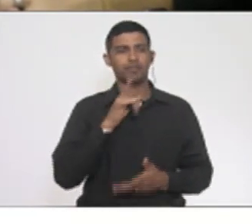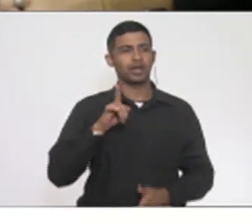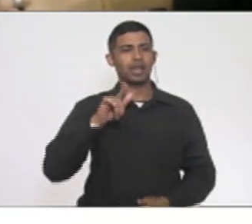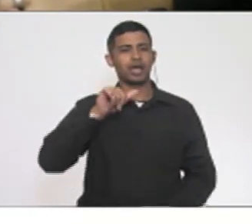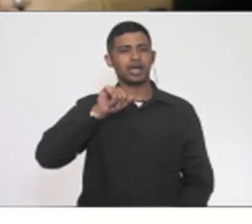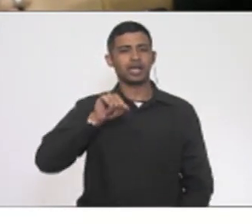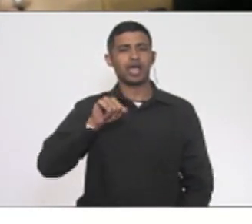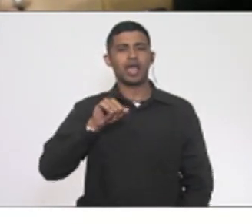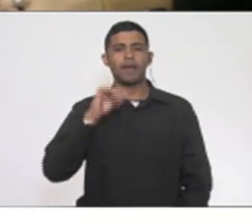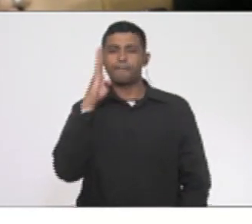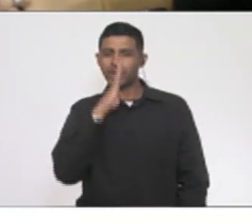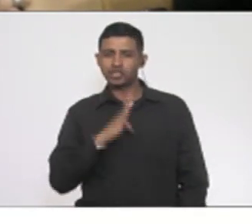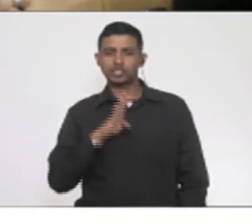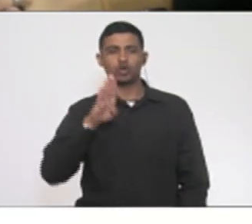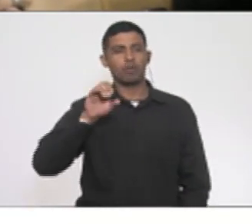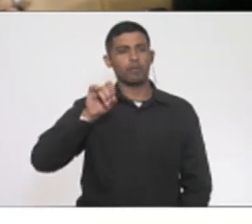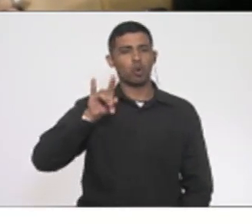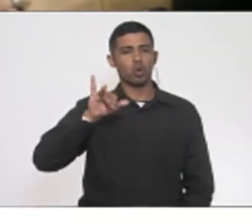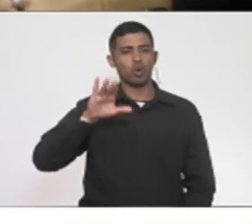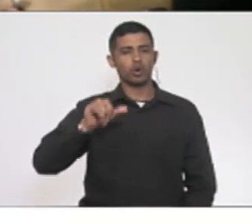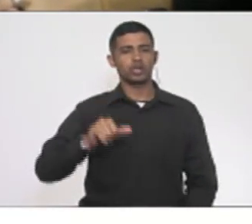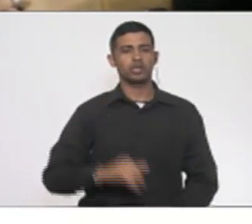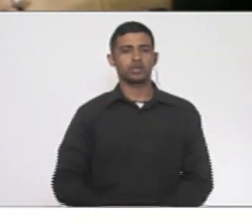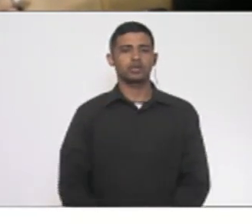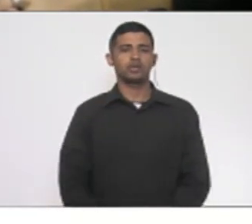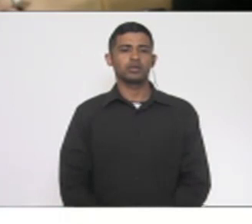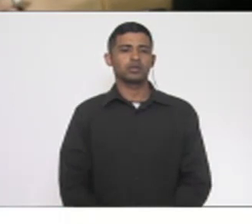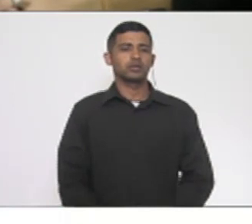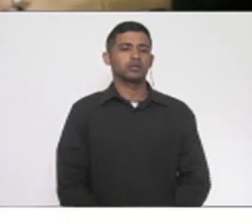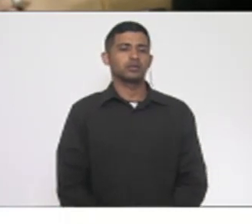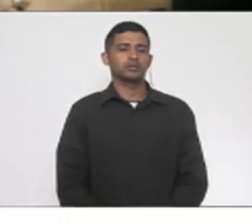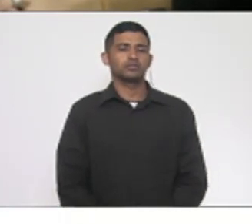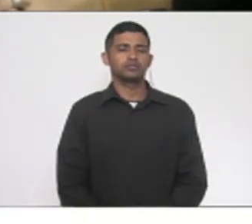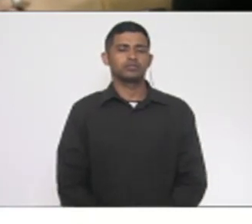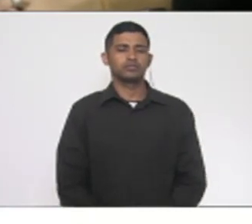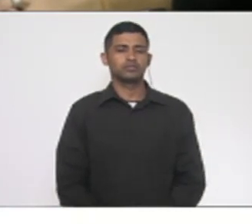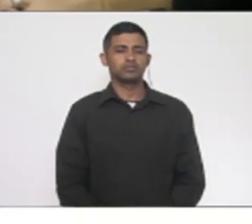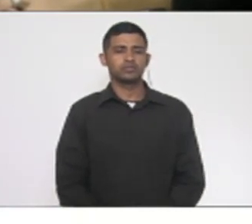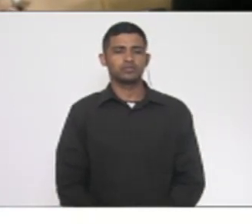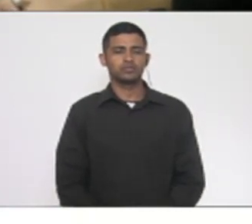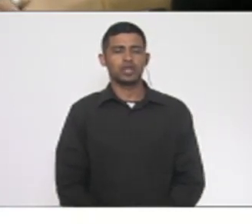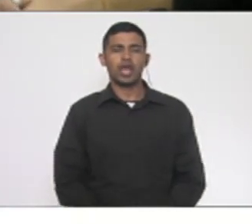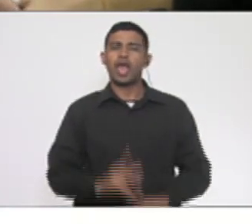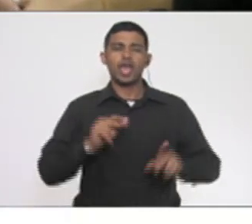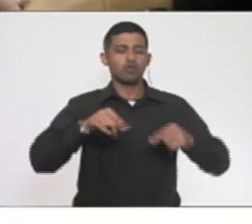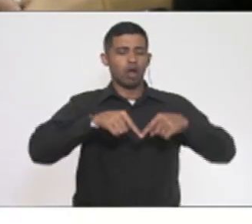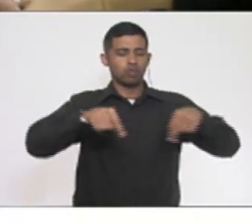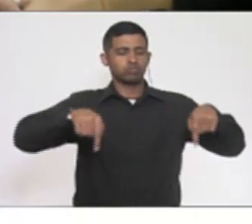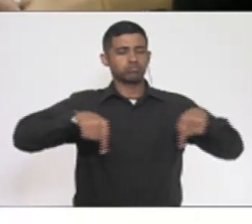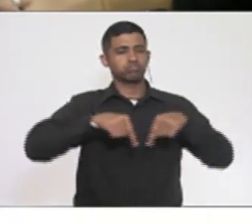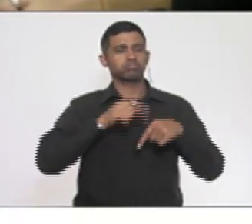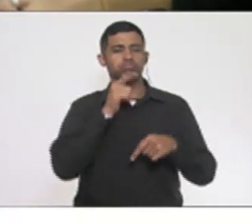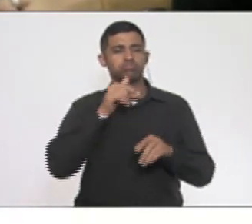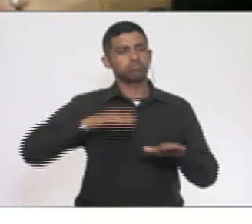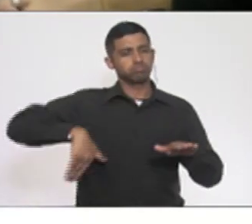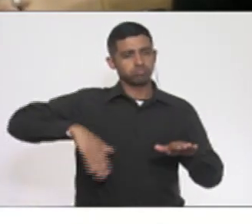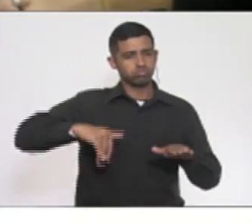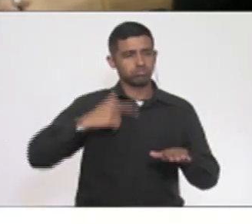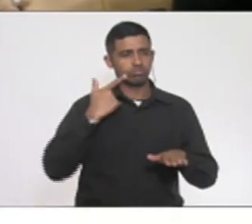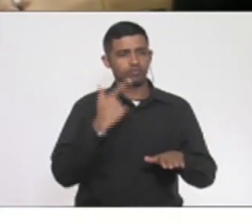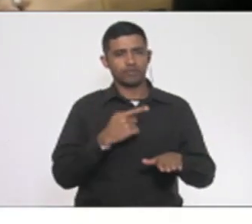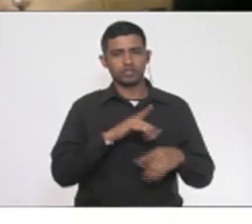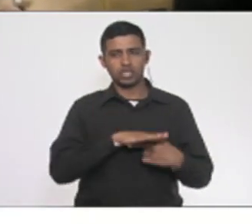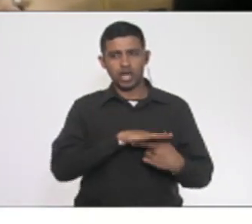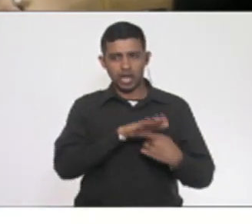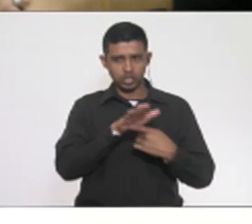o sistema de entrada e saída, o sistema de gasodutos ou gasoduto passa a ser como se fosse uma piscina. Você oferece